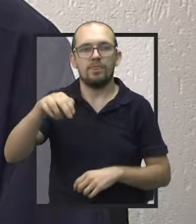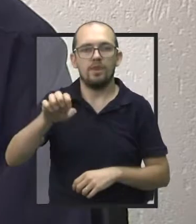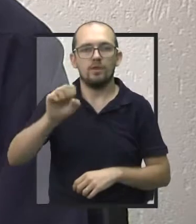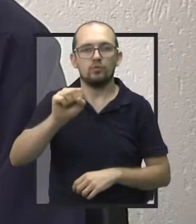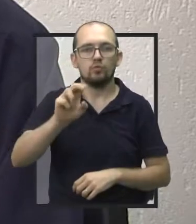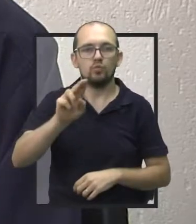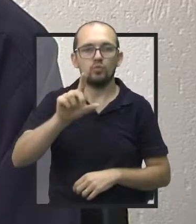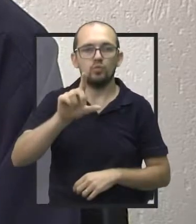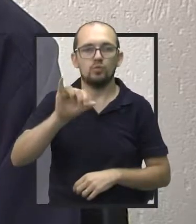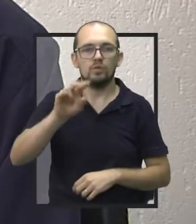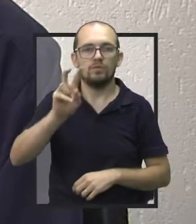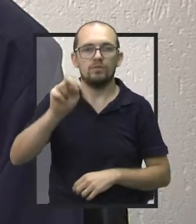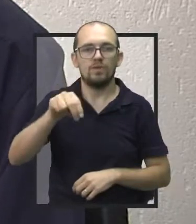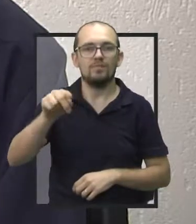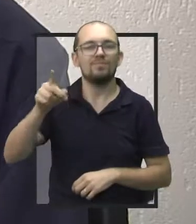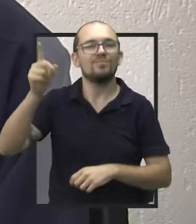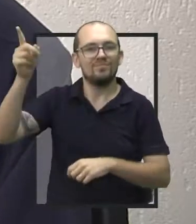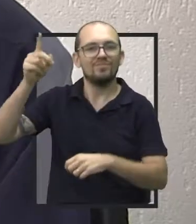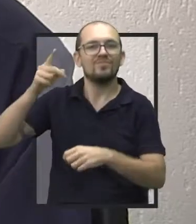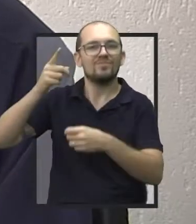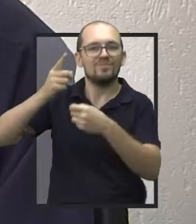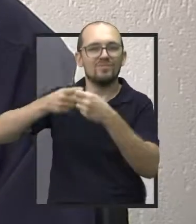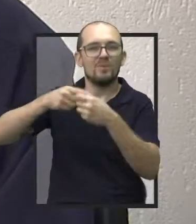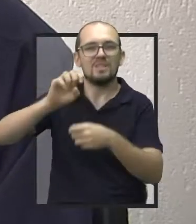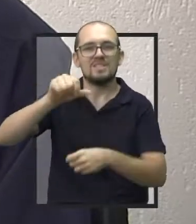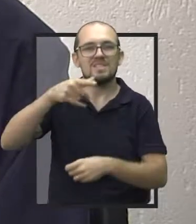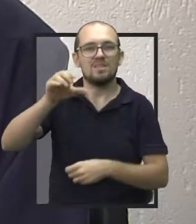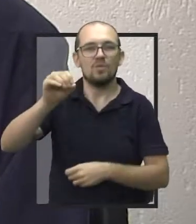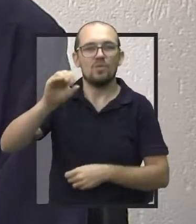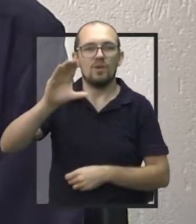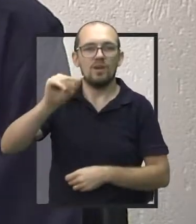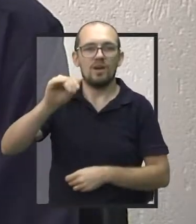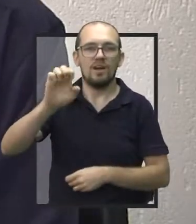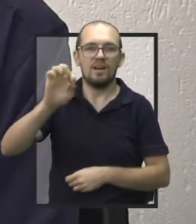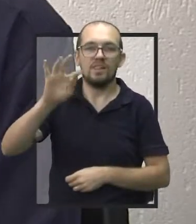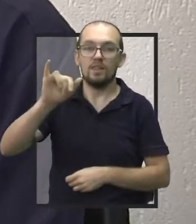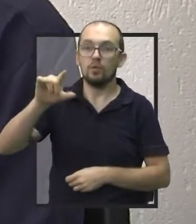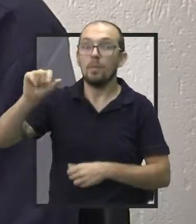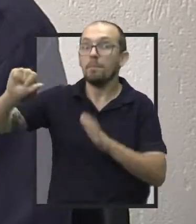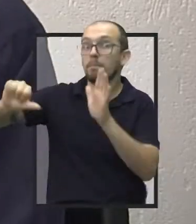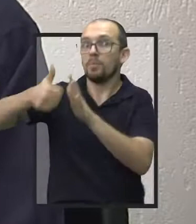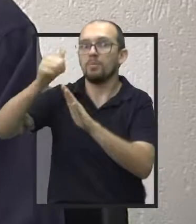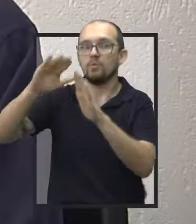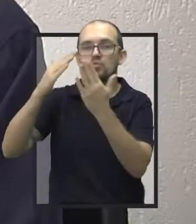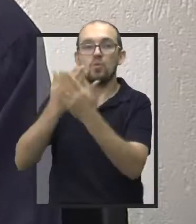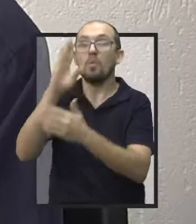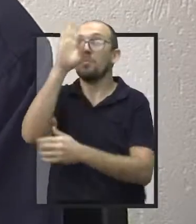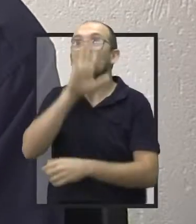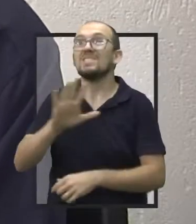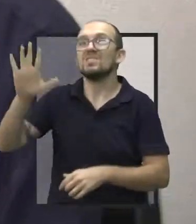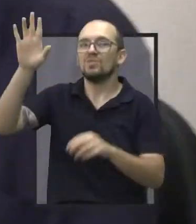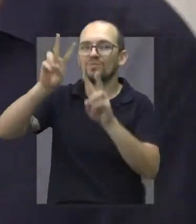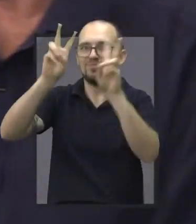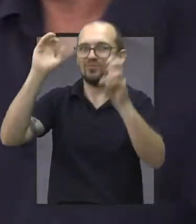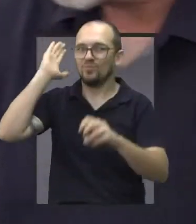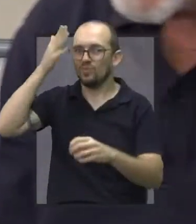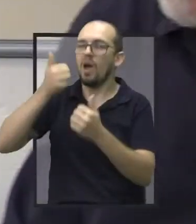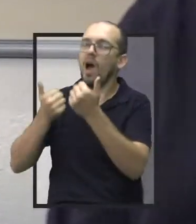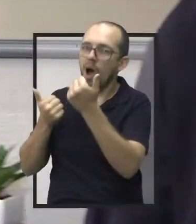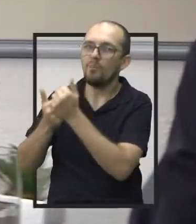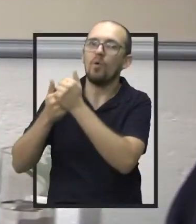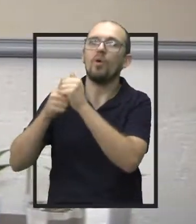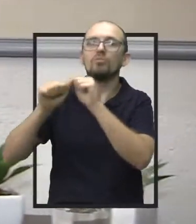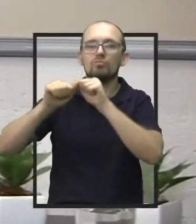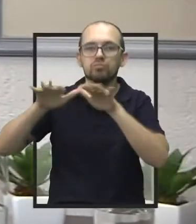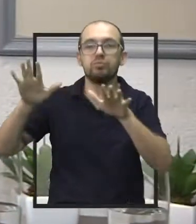sul a primeira escola para pessoas com surdocegueira no brasil e na américa latina o importante é mais um passo